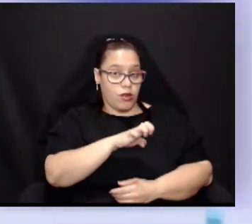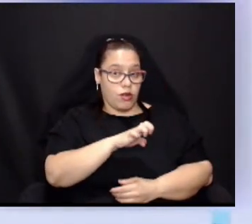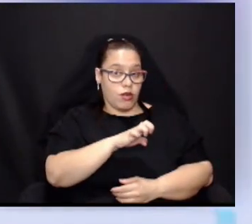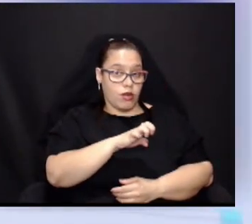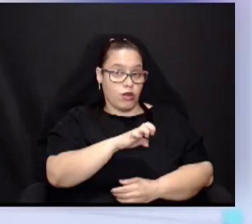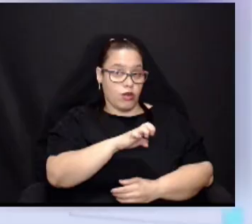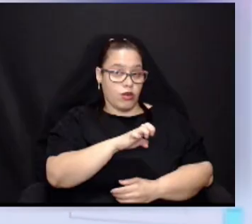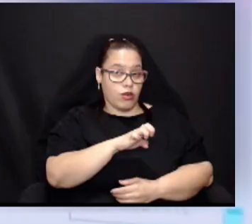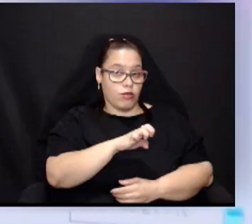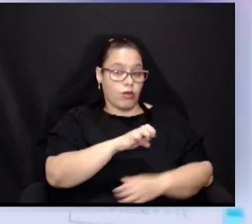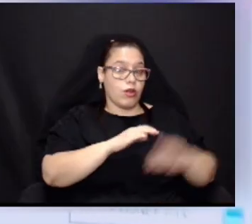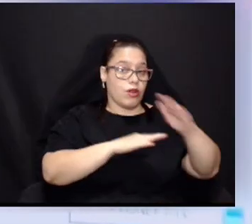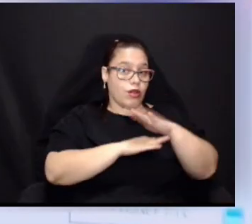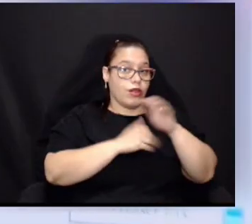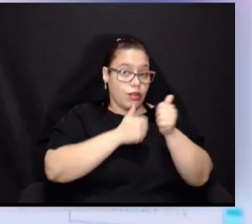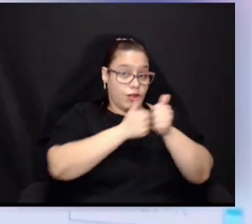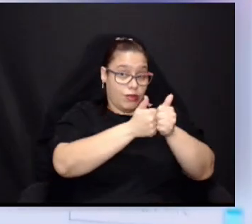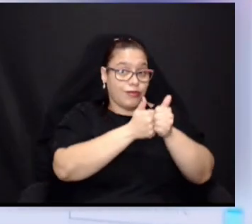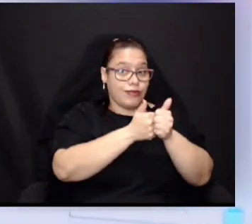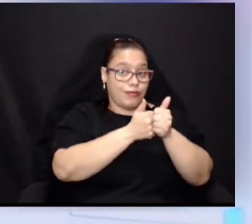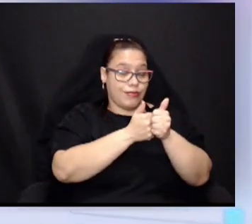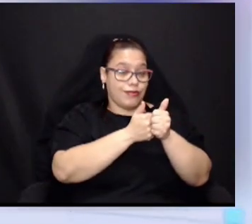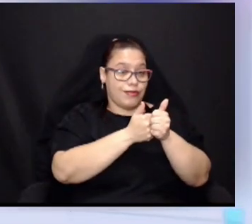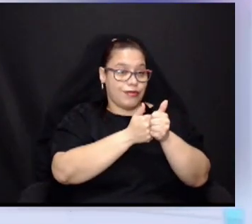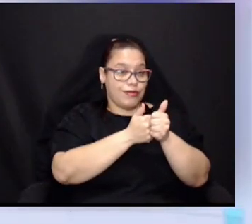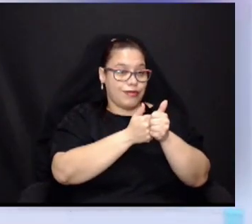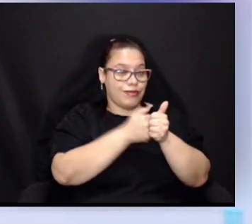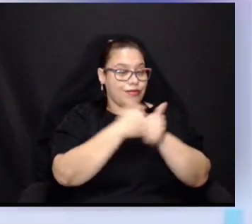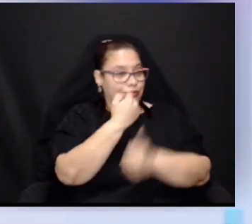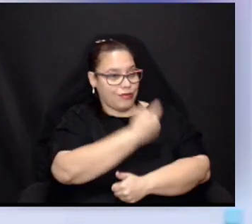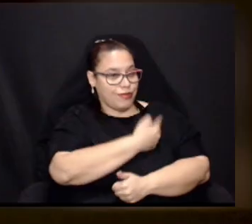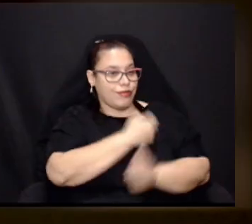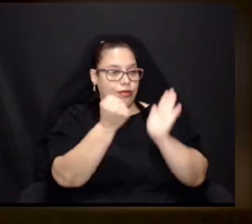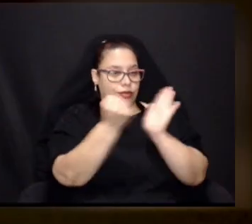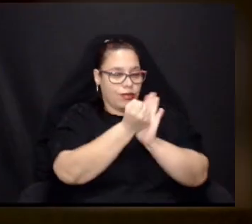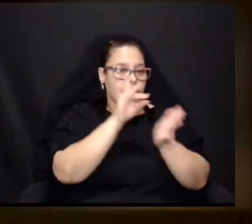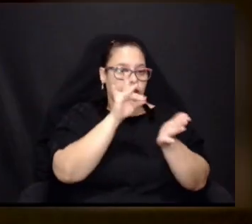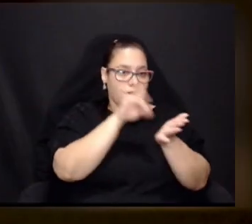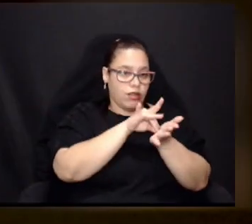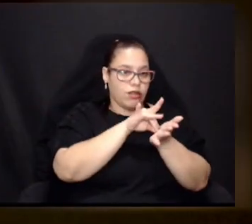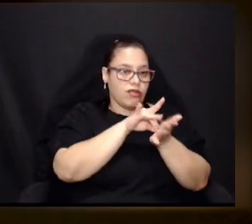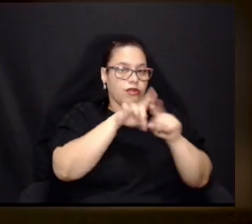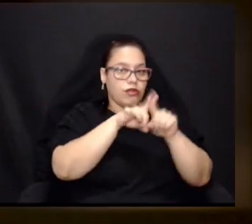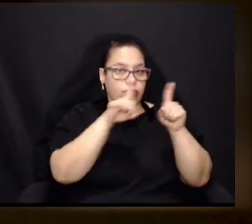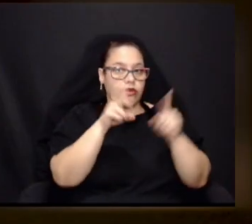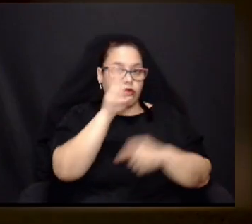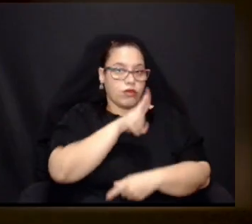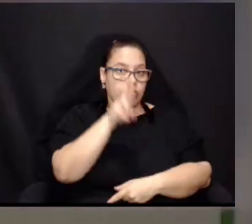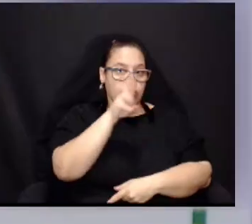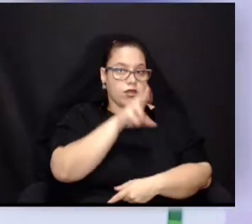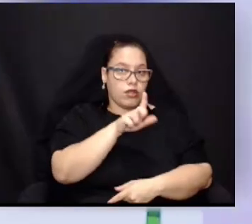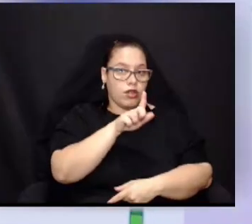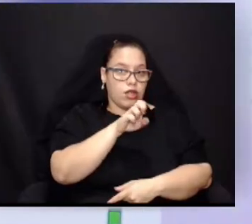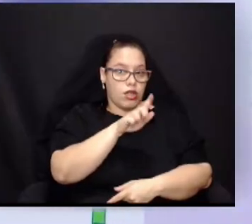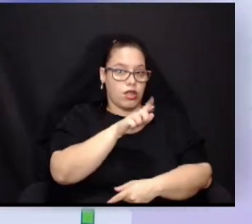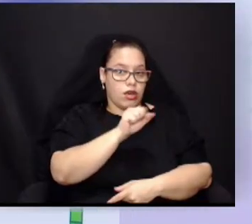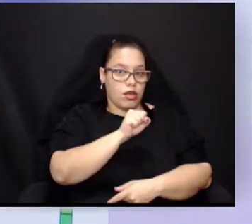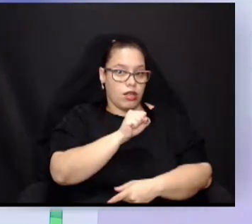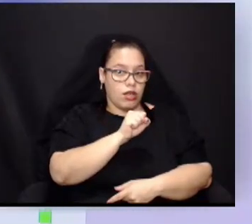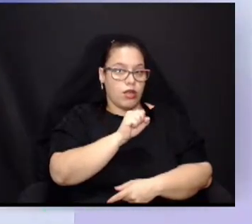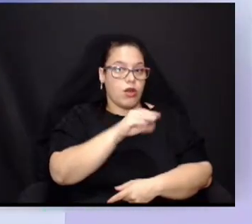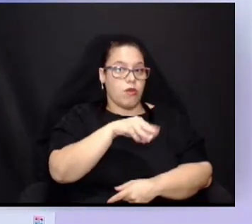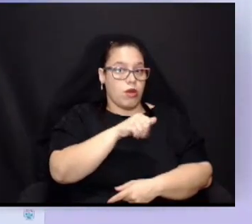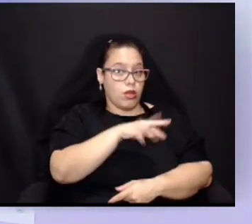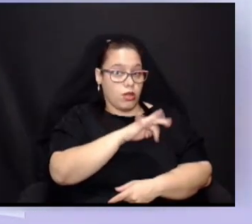aproximar mais a população de uma forma mais clara. Nós temos o logo oficial da Câmara, mas usamos a Legis como um mascote mesmo, né? E ela está